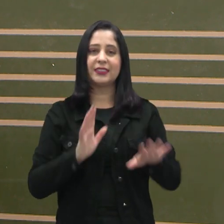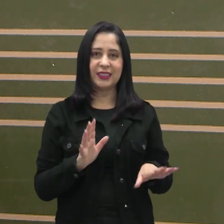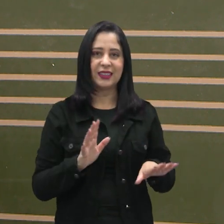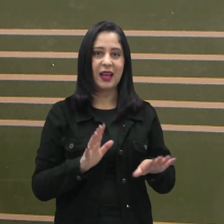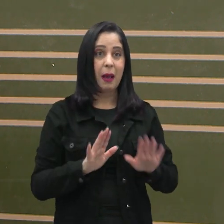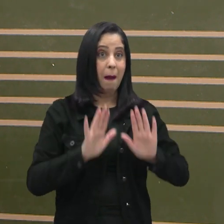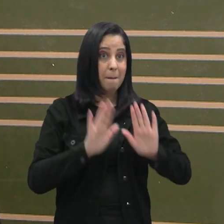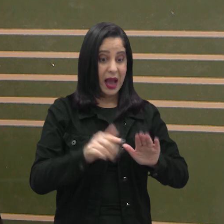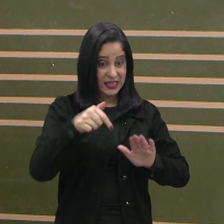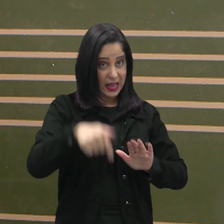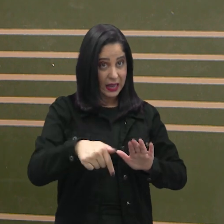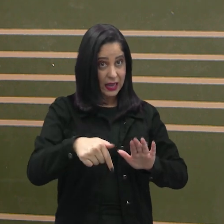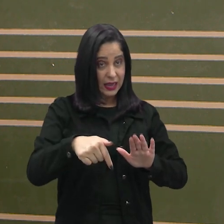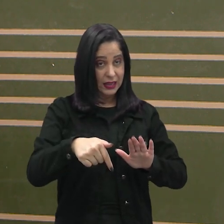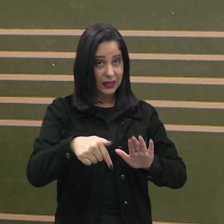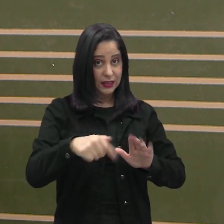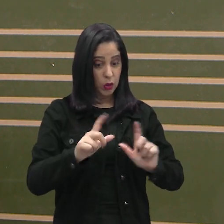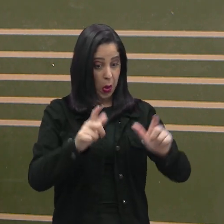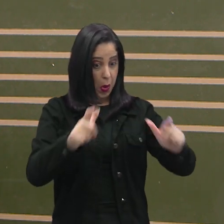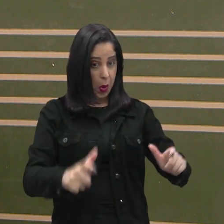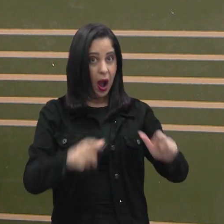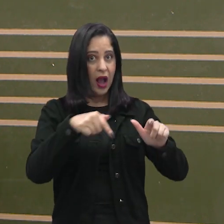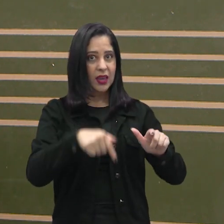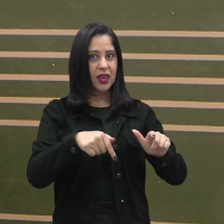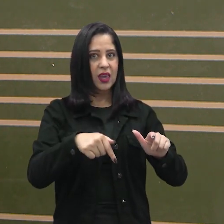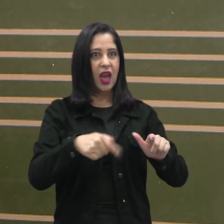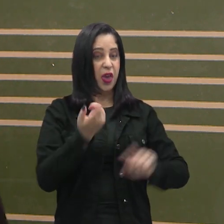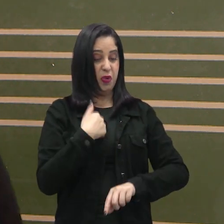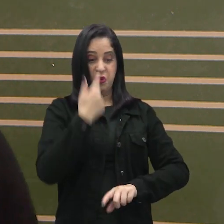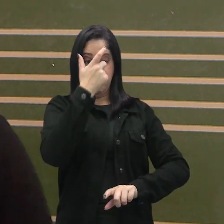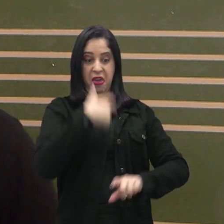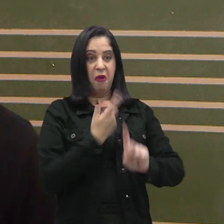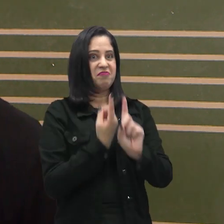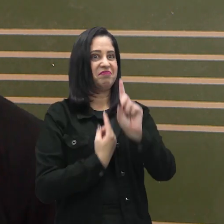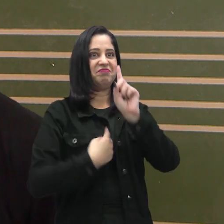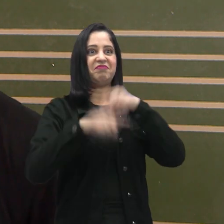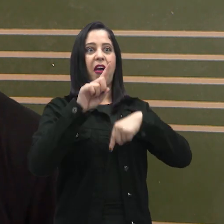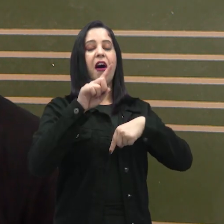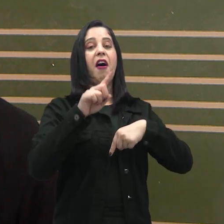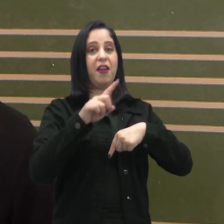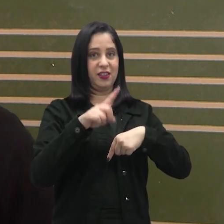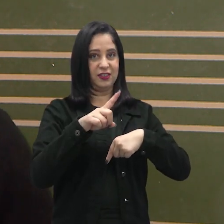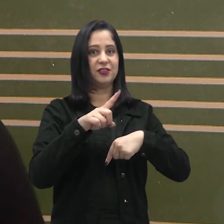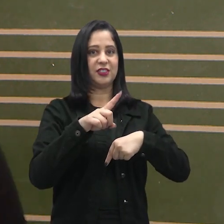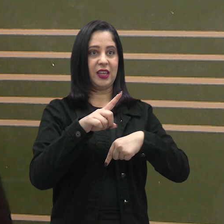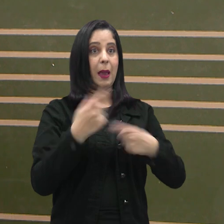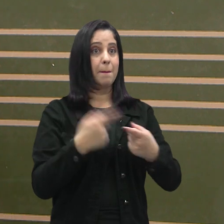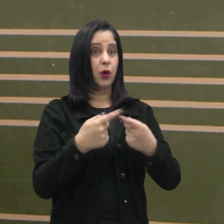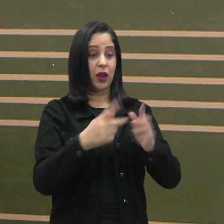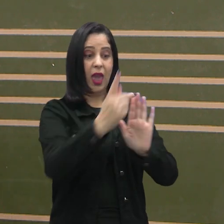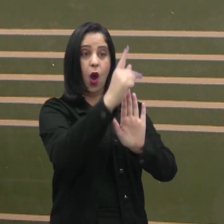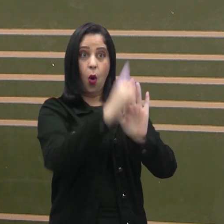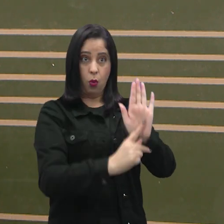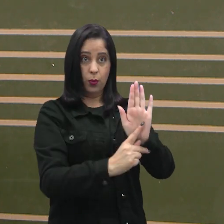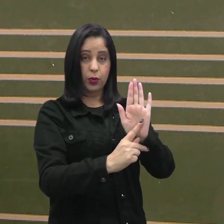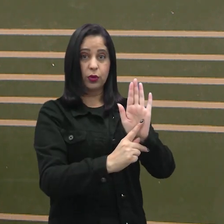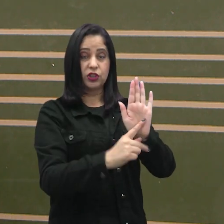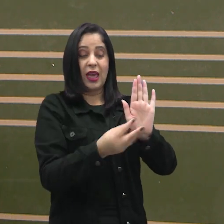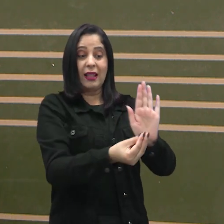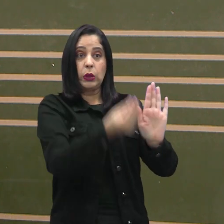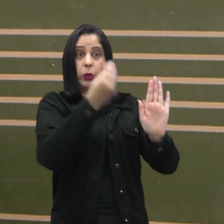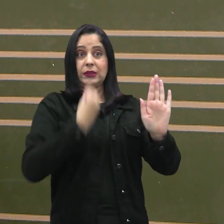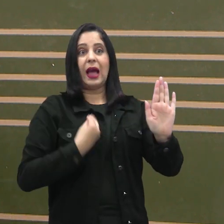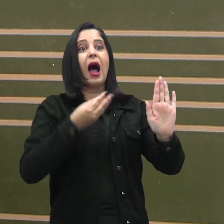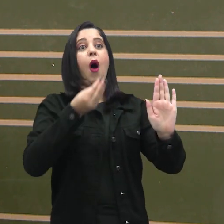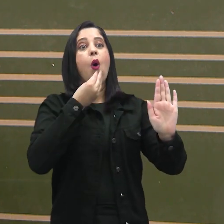de aula, mas aqui eu consegui melhorar bastante. Inclusive o programa nos proporciona